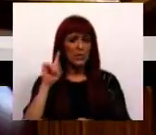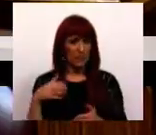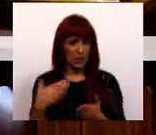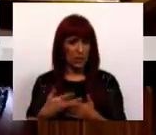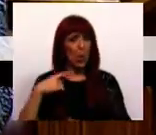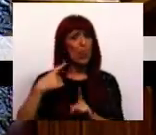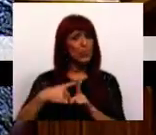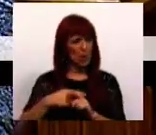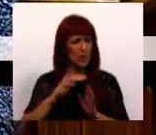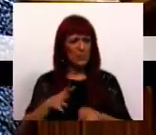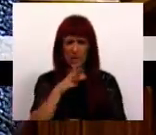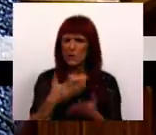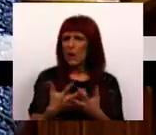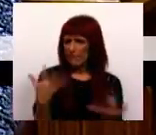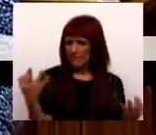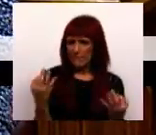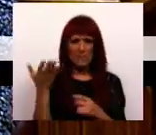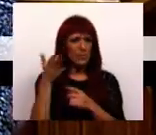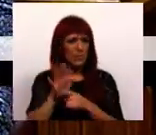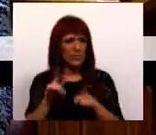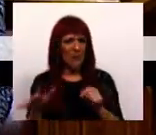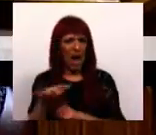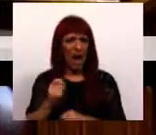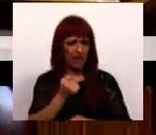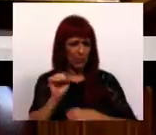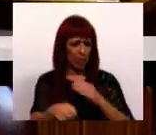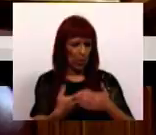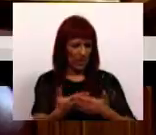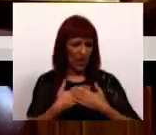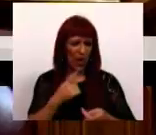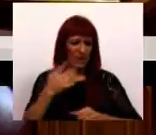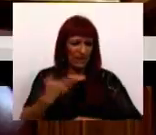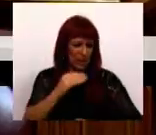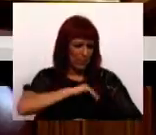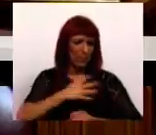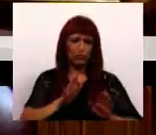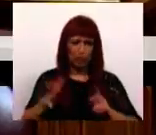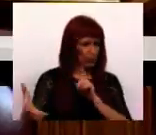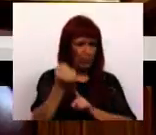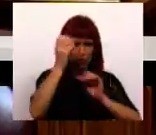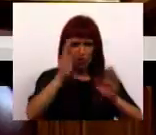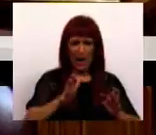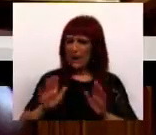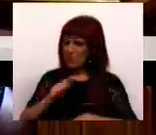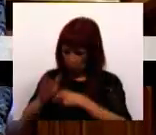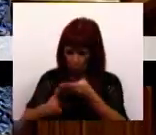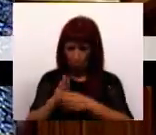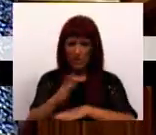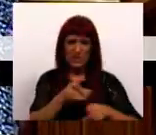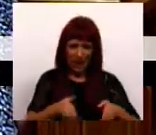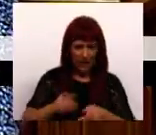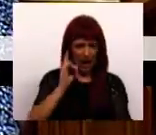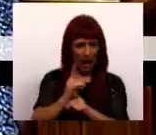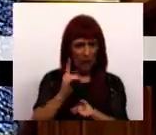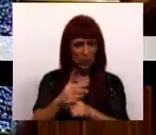valorizações positivas que nós temos de realçar, designadamente na área da reposição de direitos e de rendimentos que já foi alcançada. É preciso continuar esse